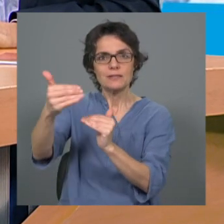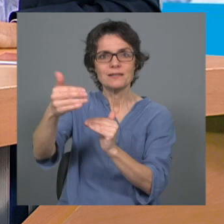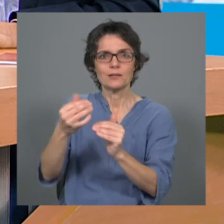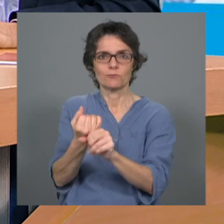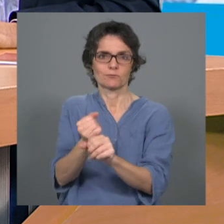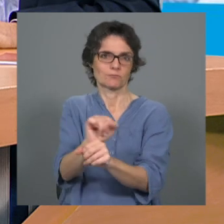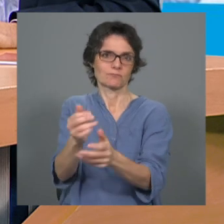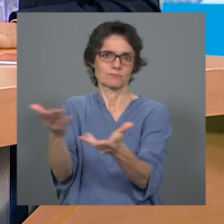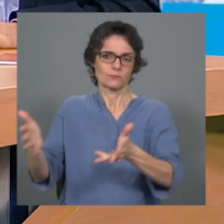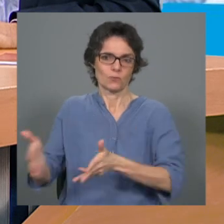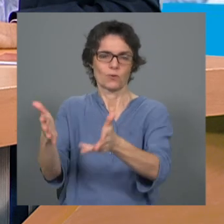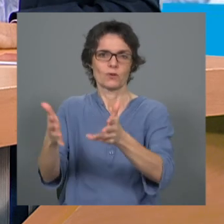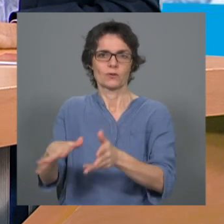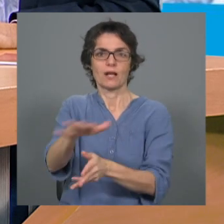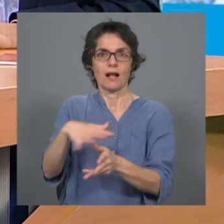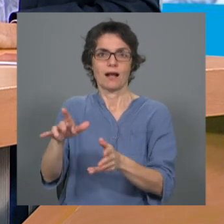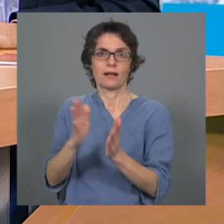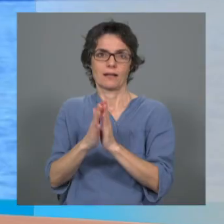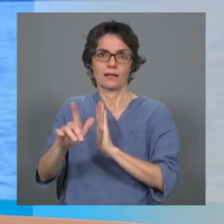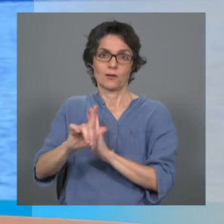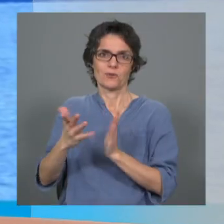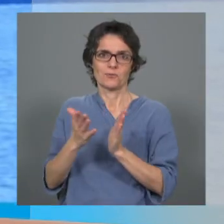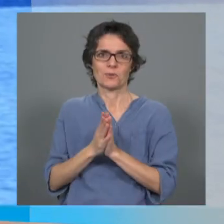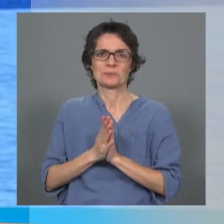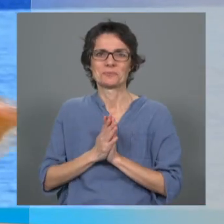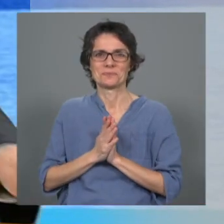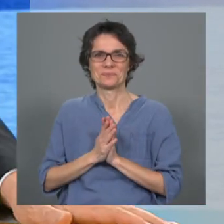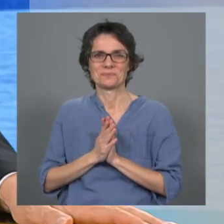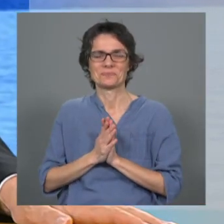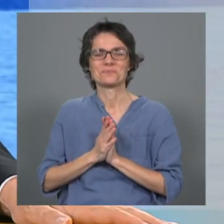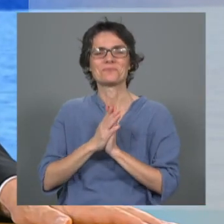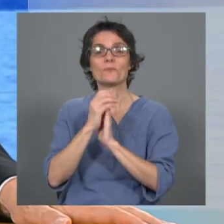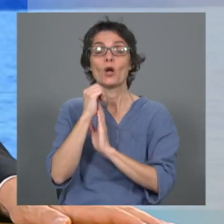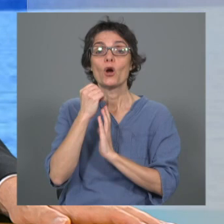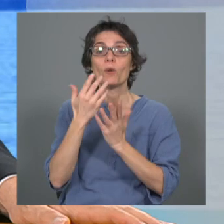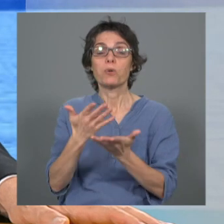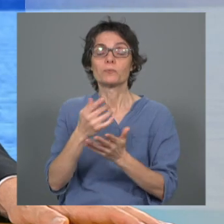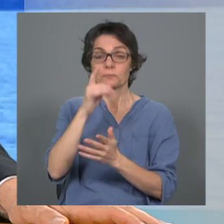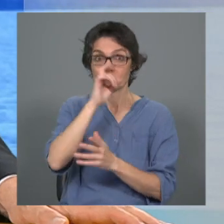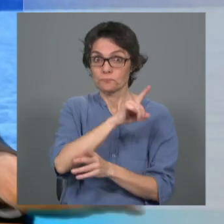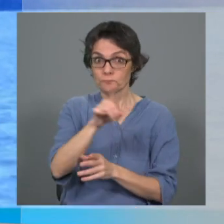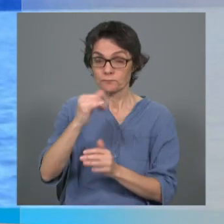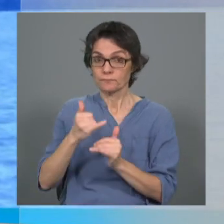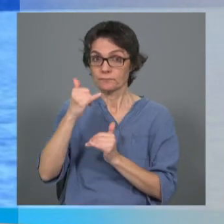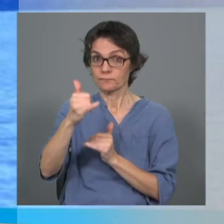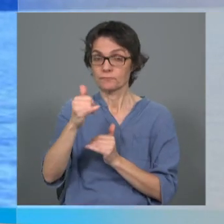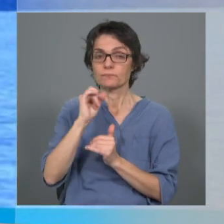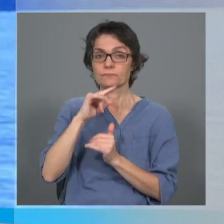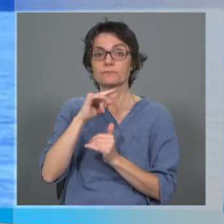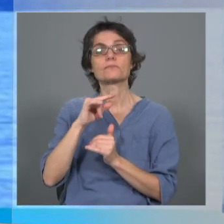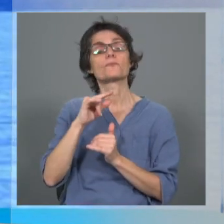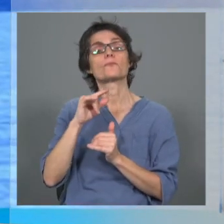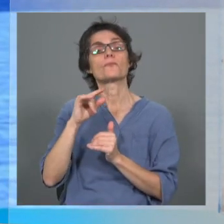que permanece na Diocese de Lisboa em relação a esta realidade. Lembro ainda que mais logo se pode juntar